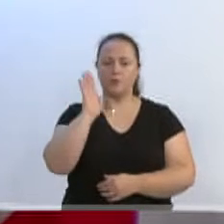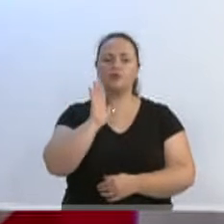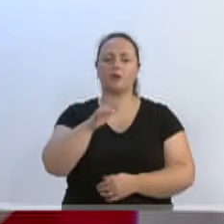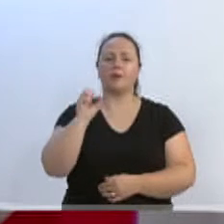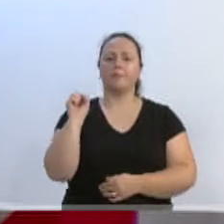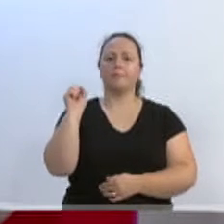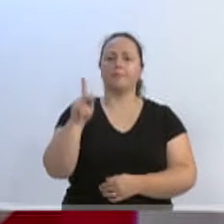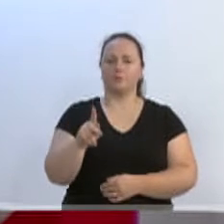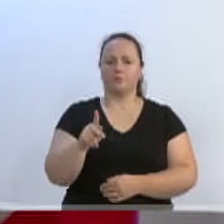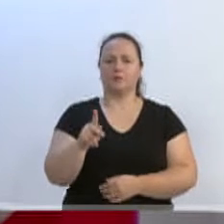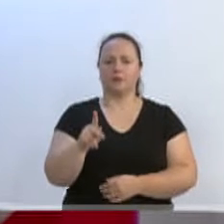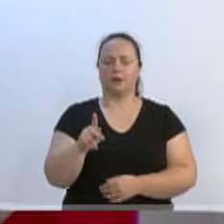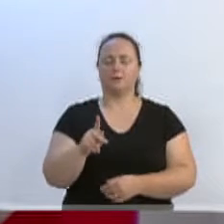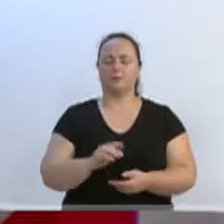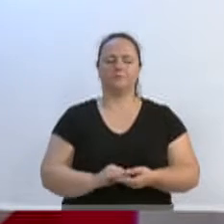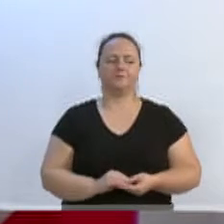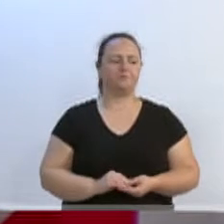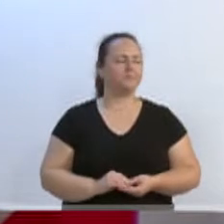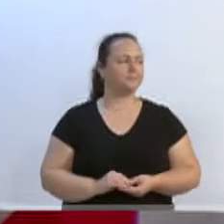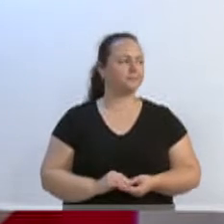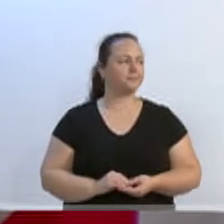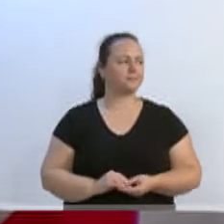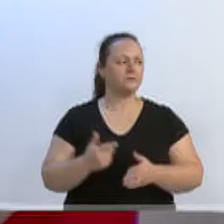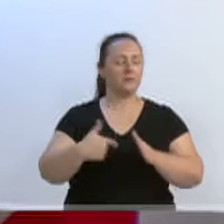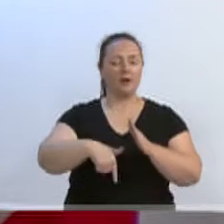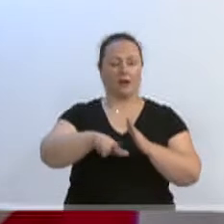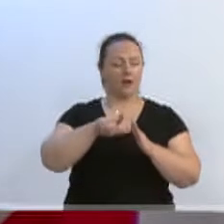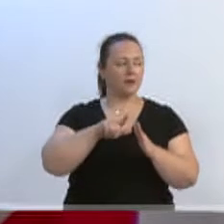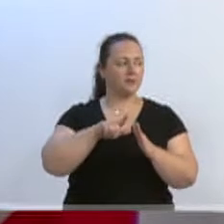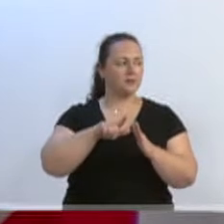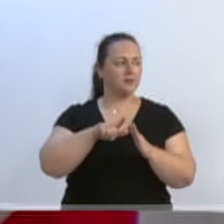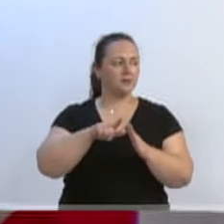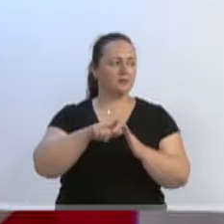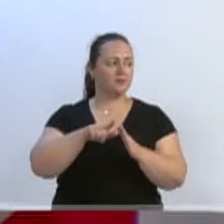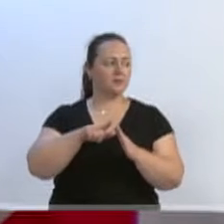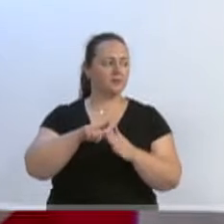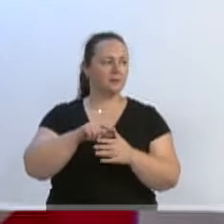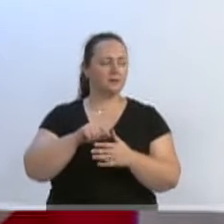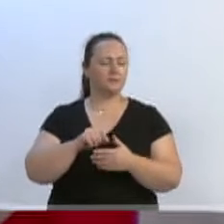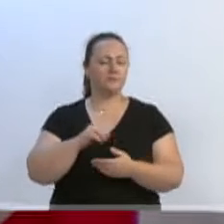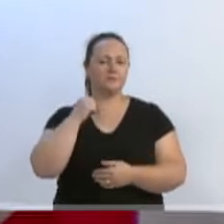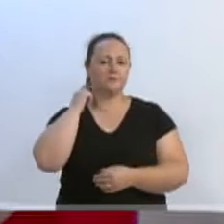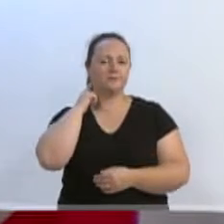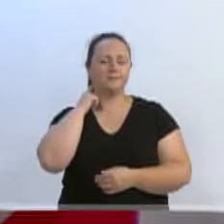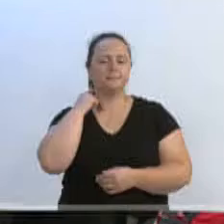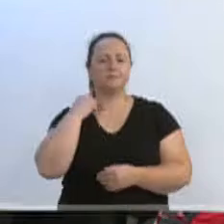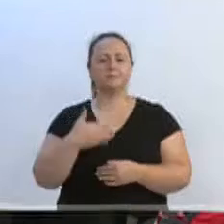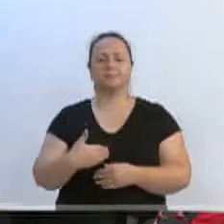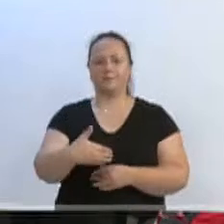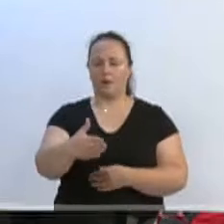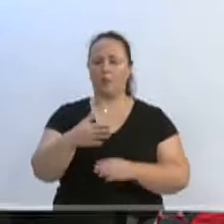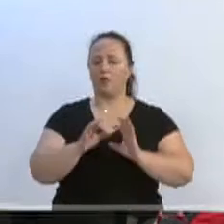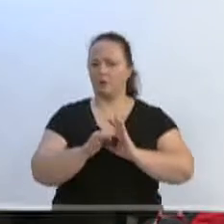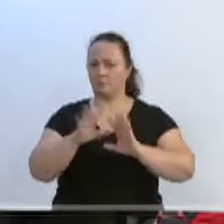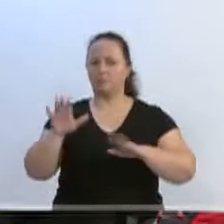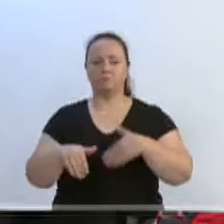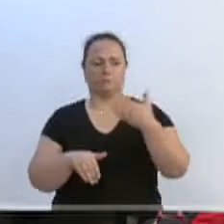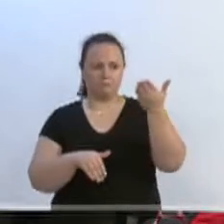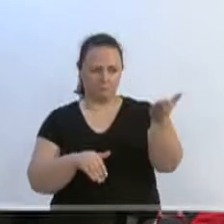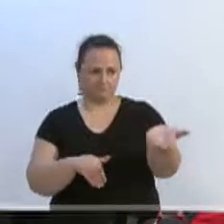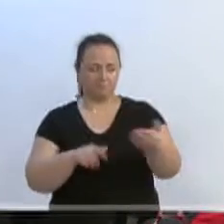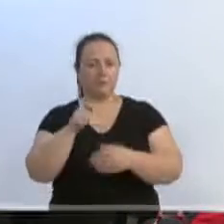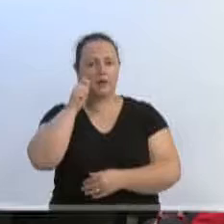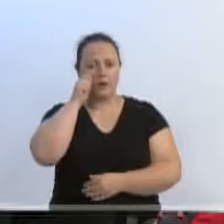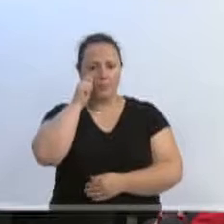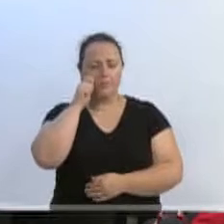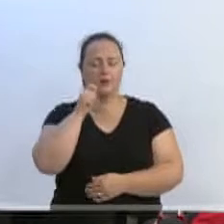pensionistas antes de falar dessa lei eu concedo a palavra ea partilha a dor ouvimos com autorização do vereador almir em aparte